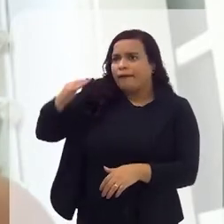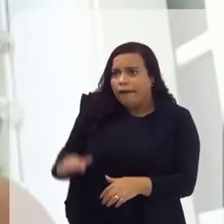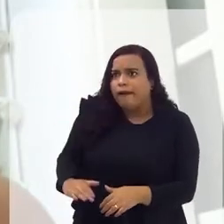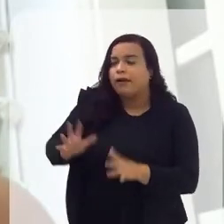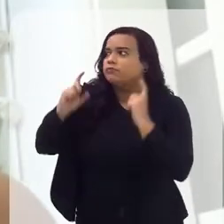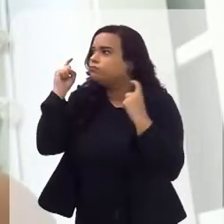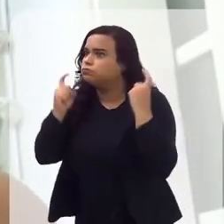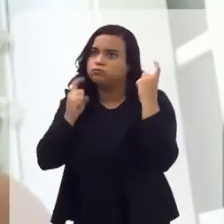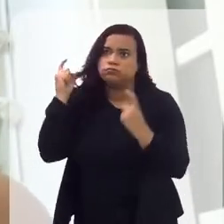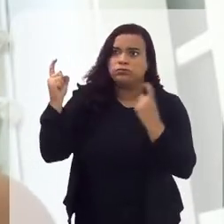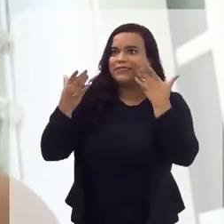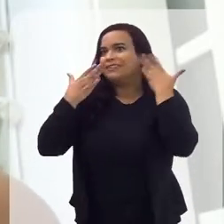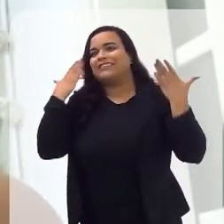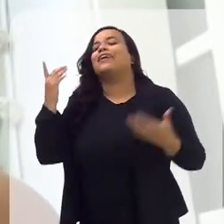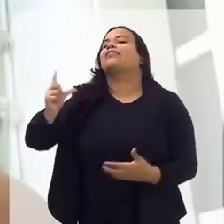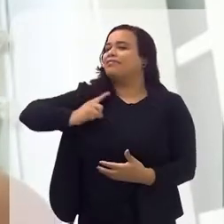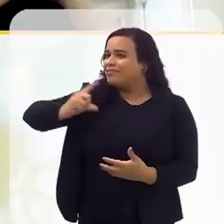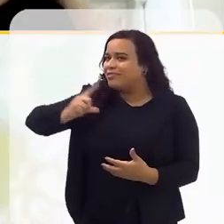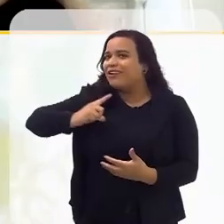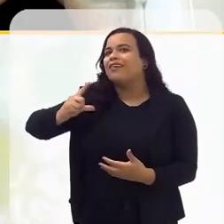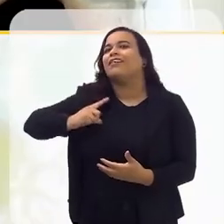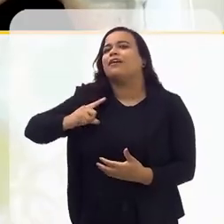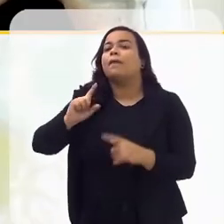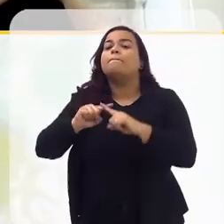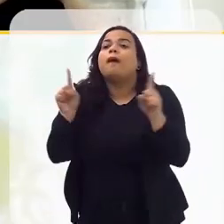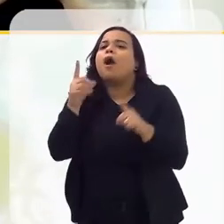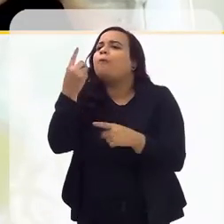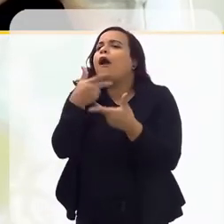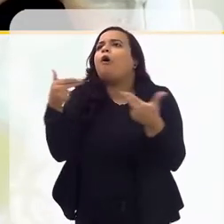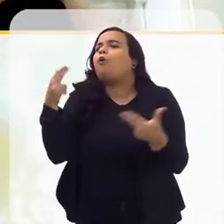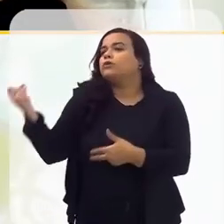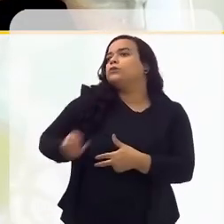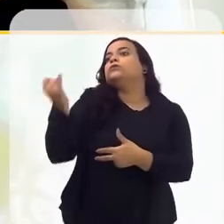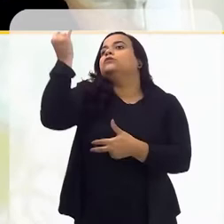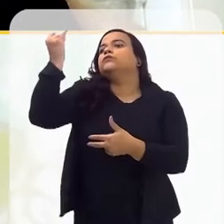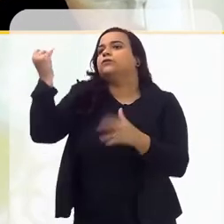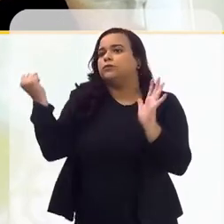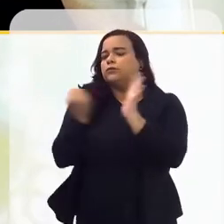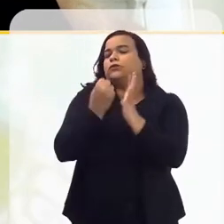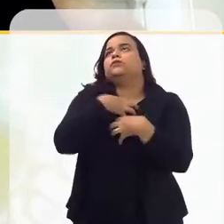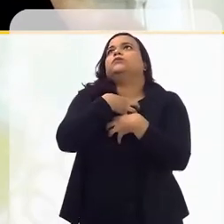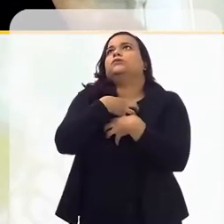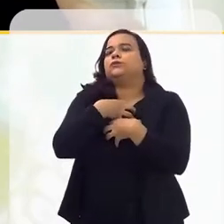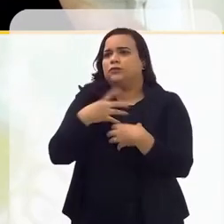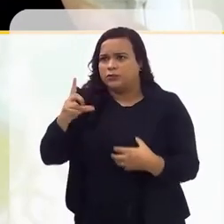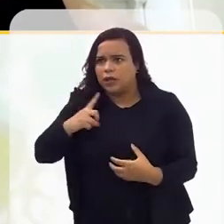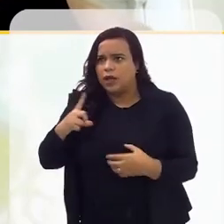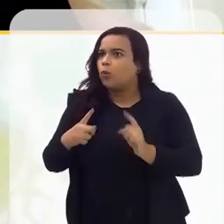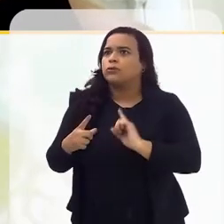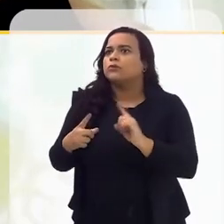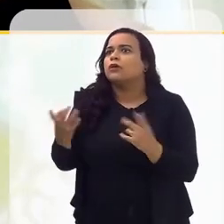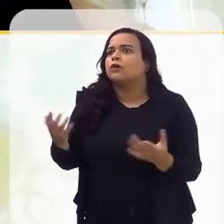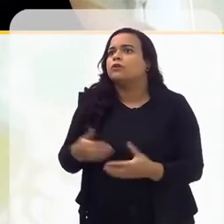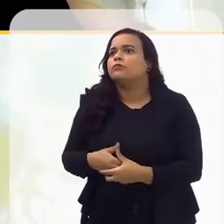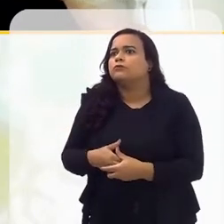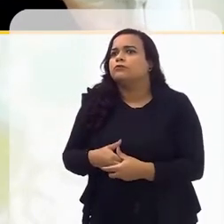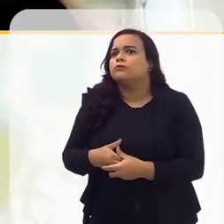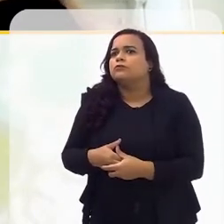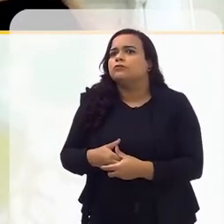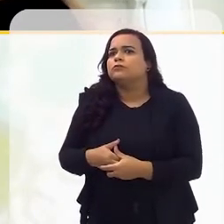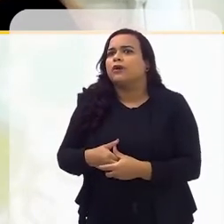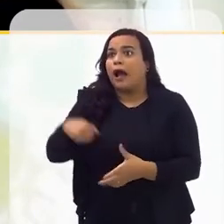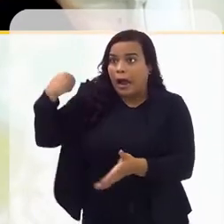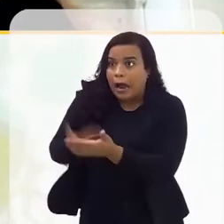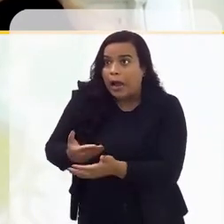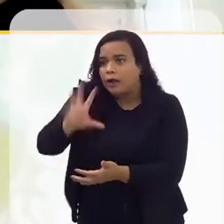cedo, com alguma preocupação estética, né? Em maior ou menor Mas escala, alguma toda. coisa te marcou, Ingrid, assim, no sentido de, sabe, de você